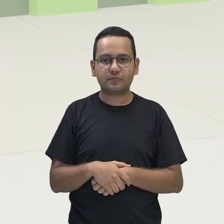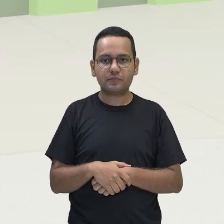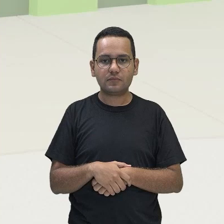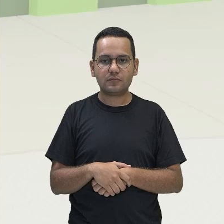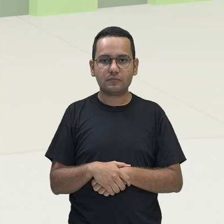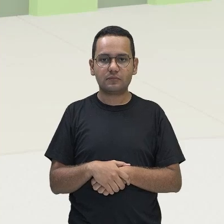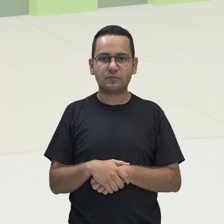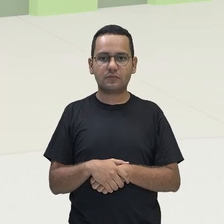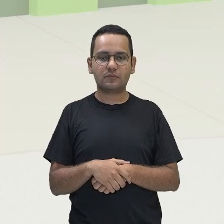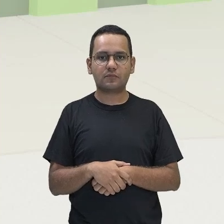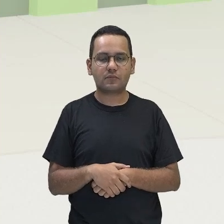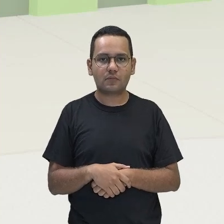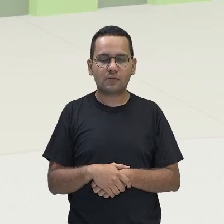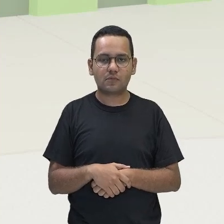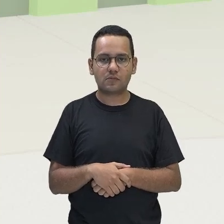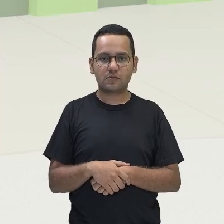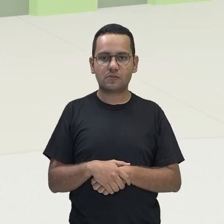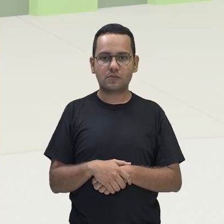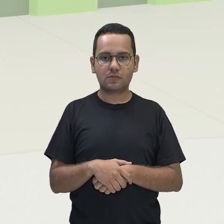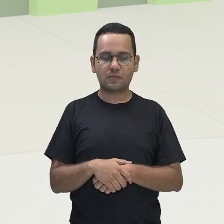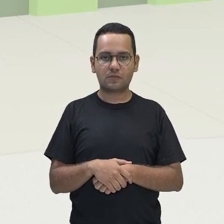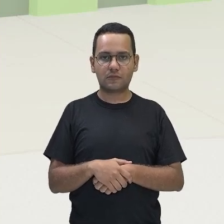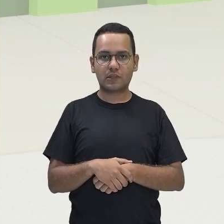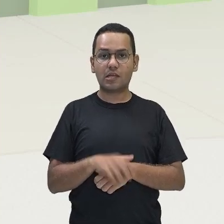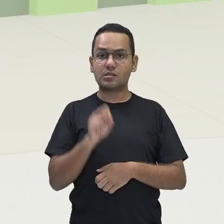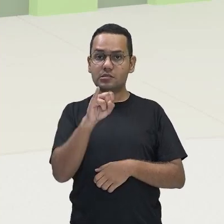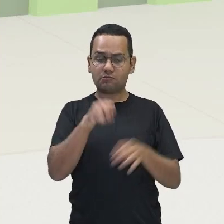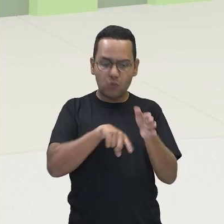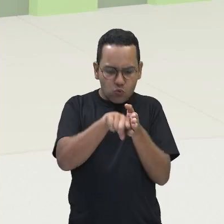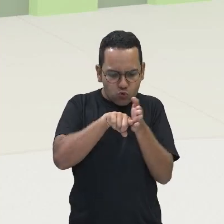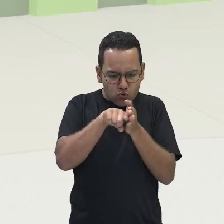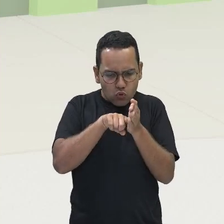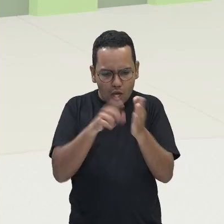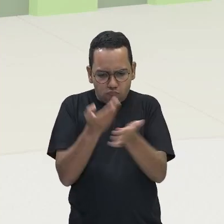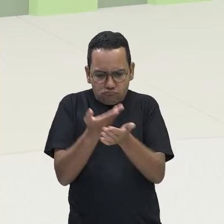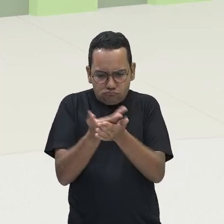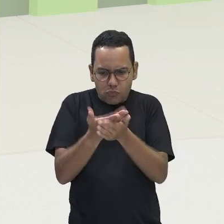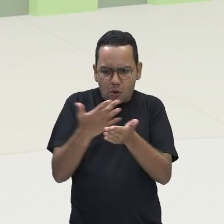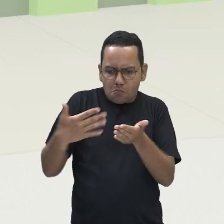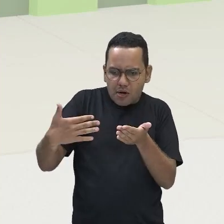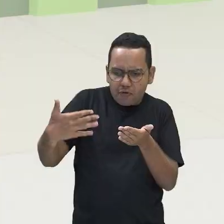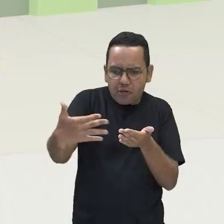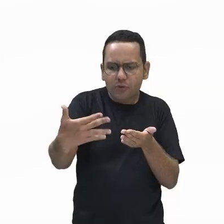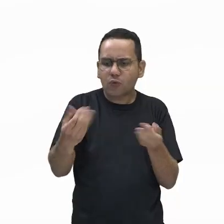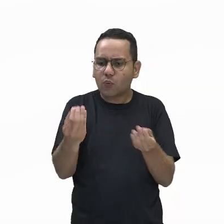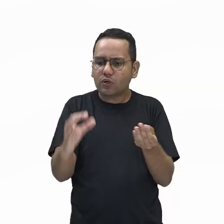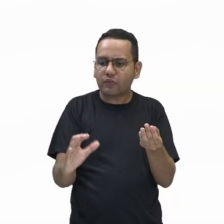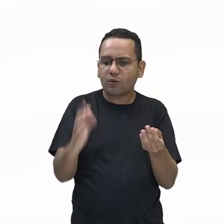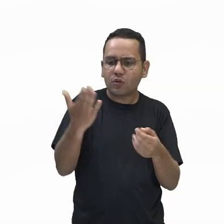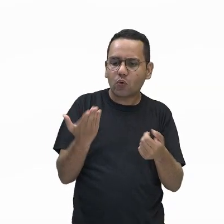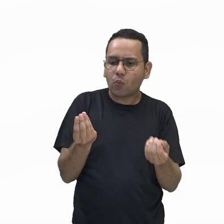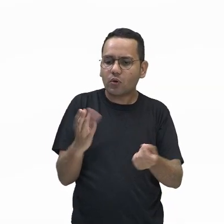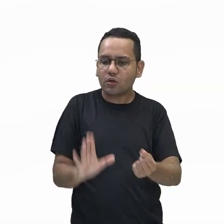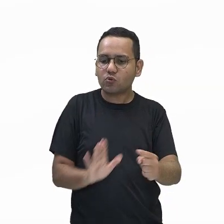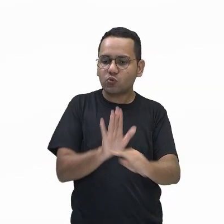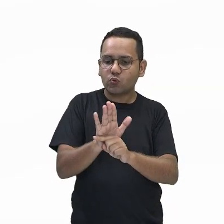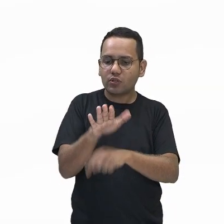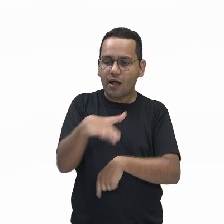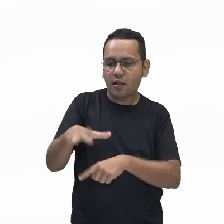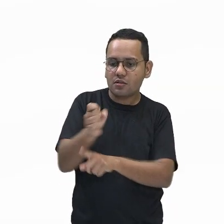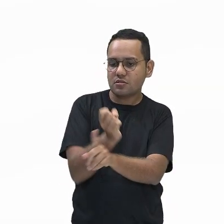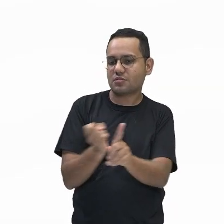se eu proceder dessa forma. Então vamos ver aí o que é a curiosidade científica. É